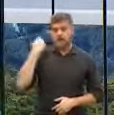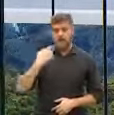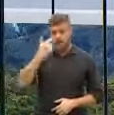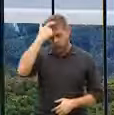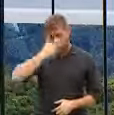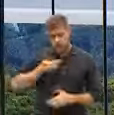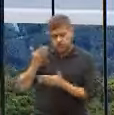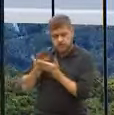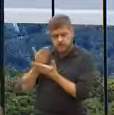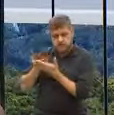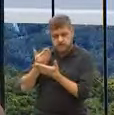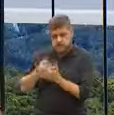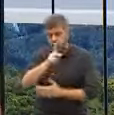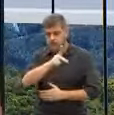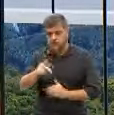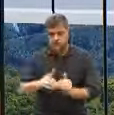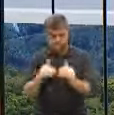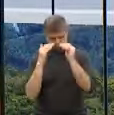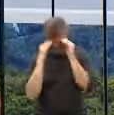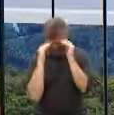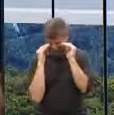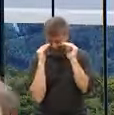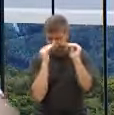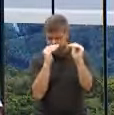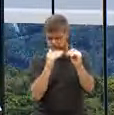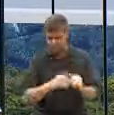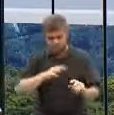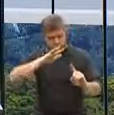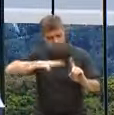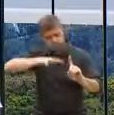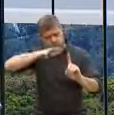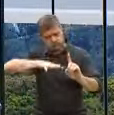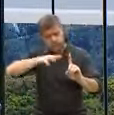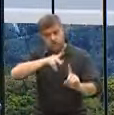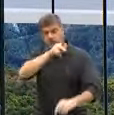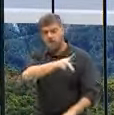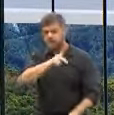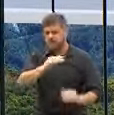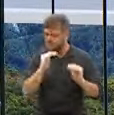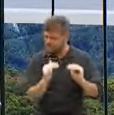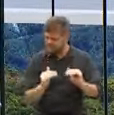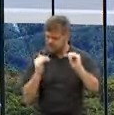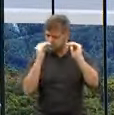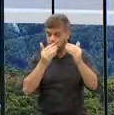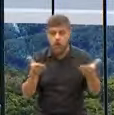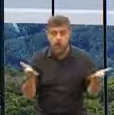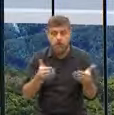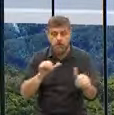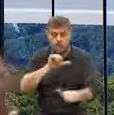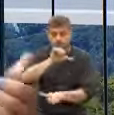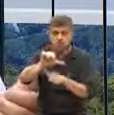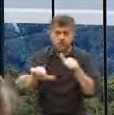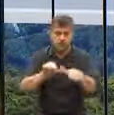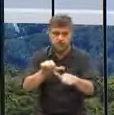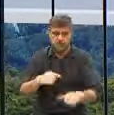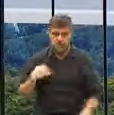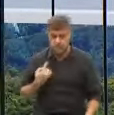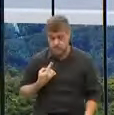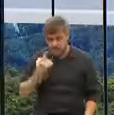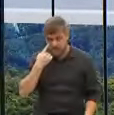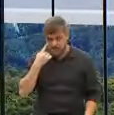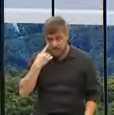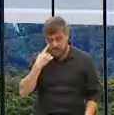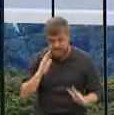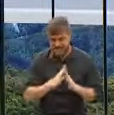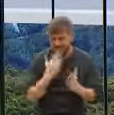estudante, né, que a gente respeitava, tinha aí idolatria até pelos professores, mas hoje está o inverso. E a gente vê todas as